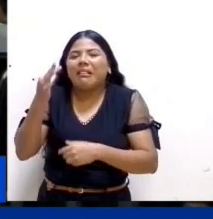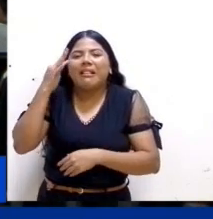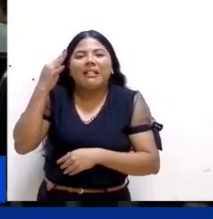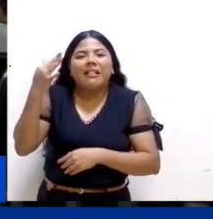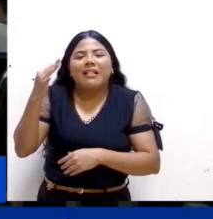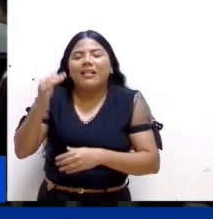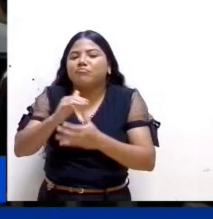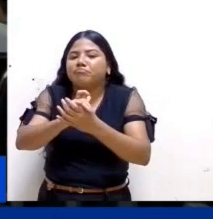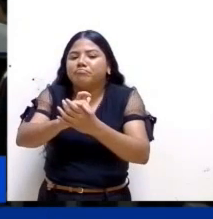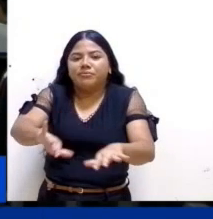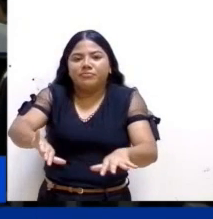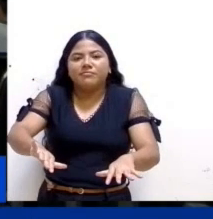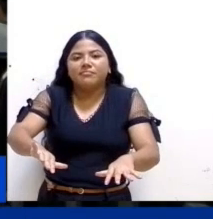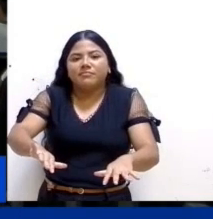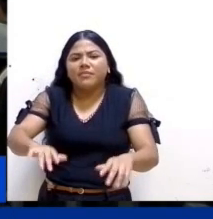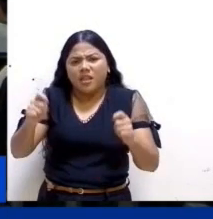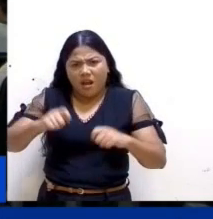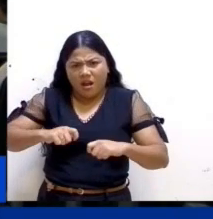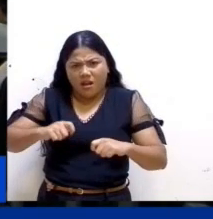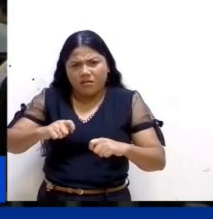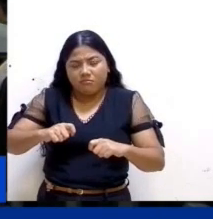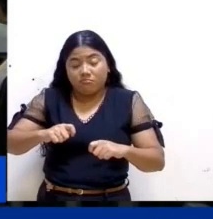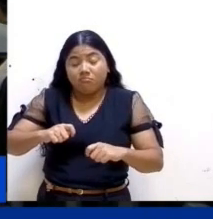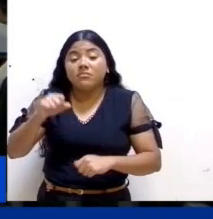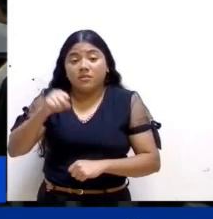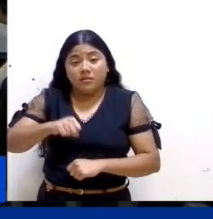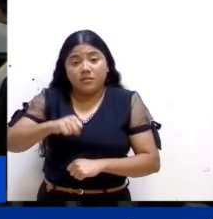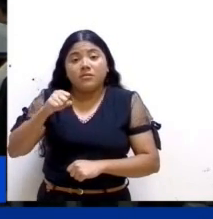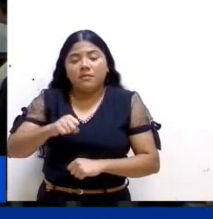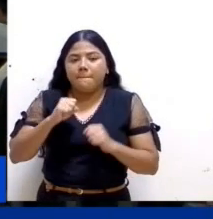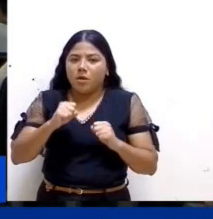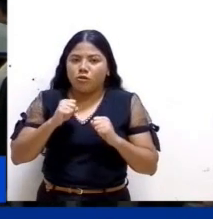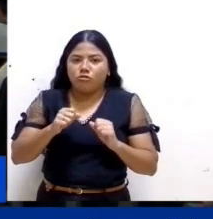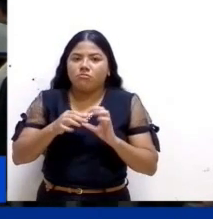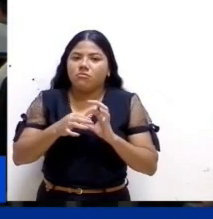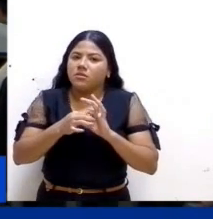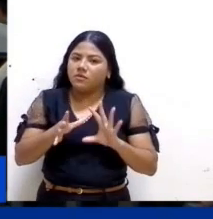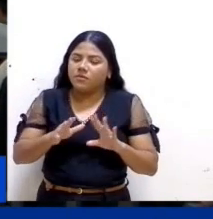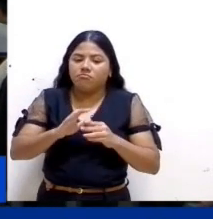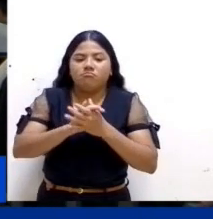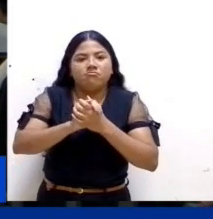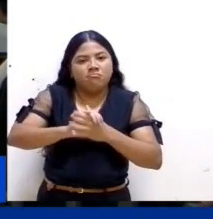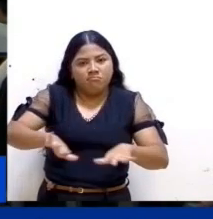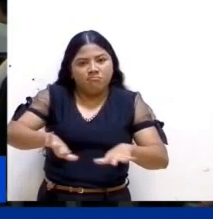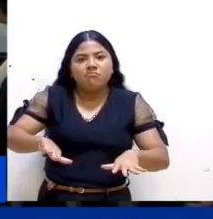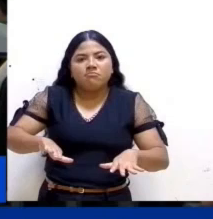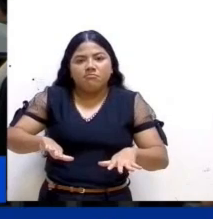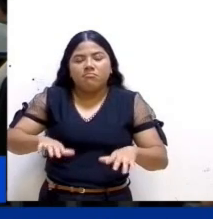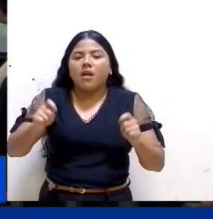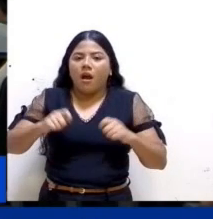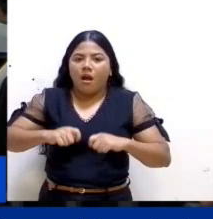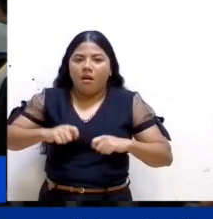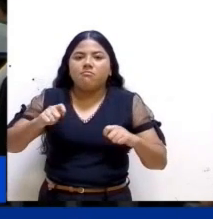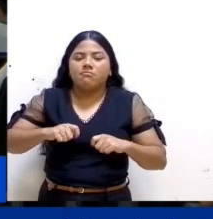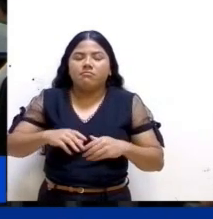Não, também não pode, não. É esse aqui o caminho para resolver. Resolve